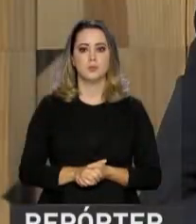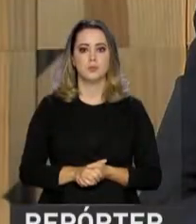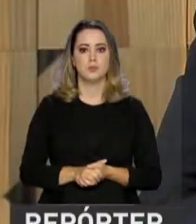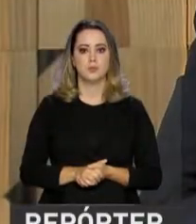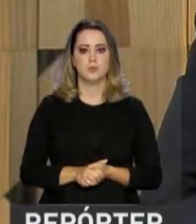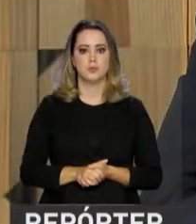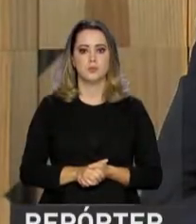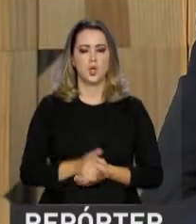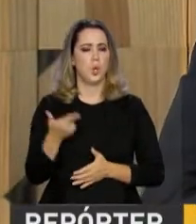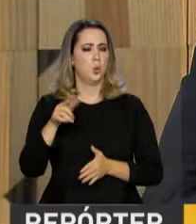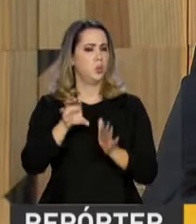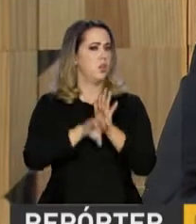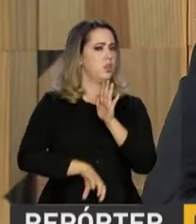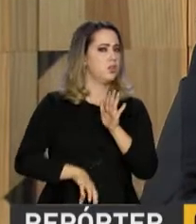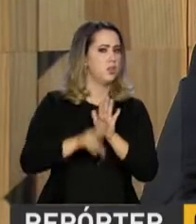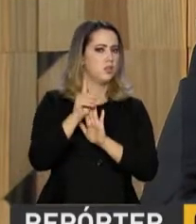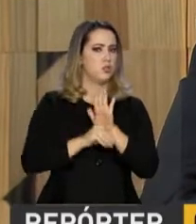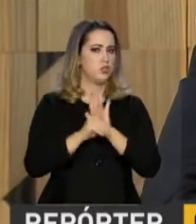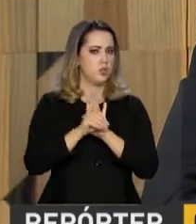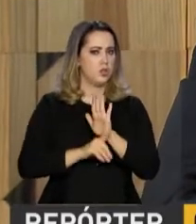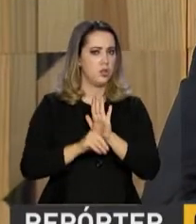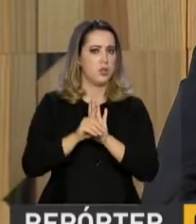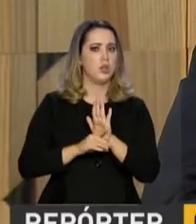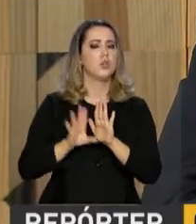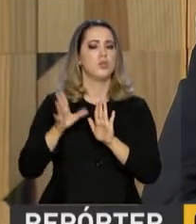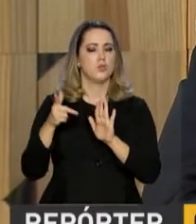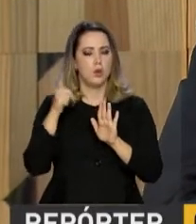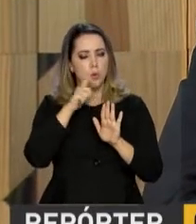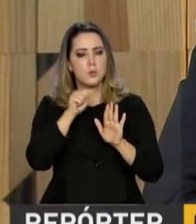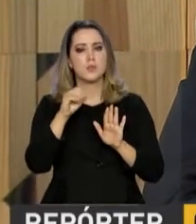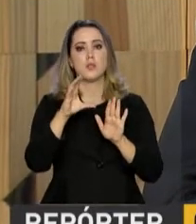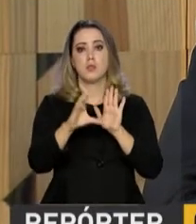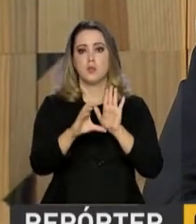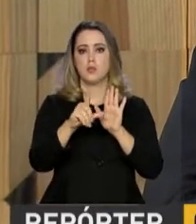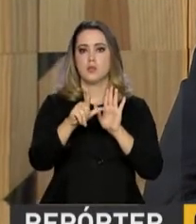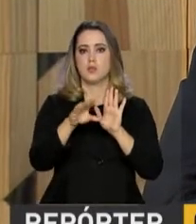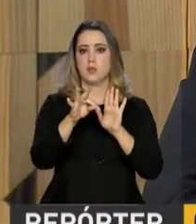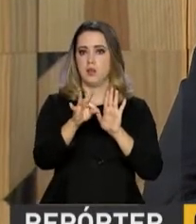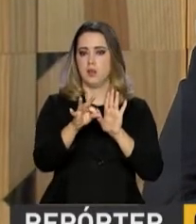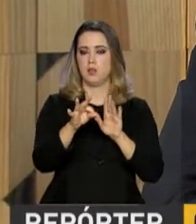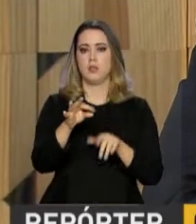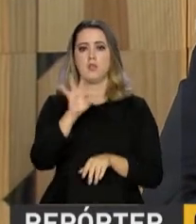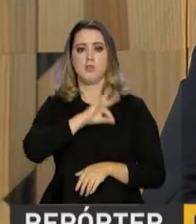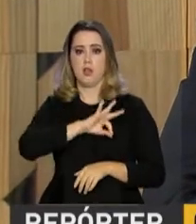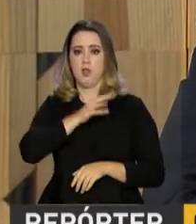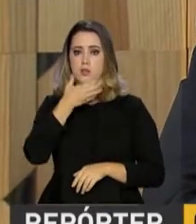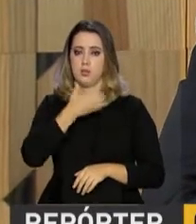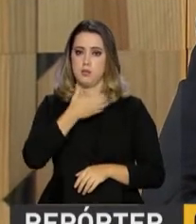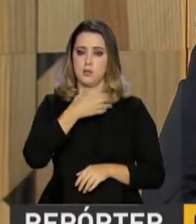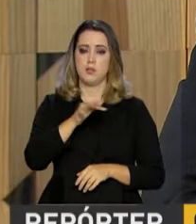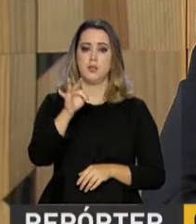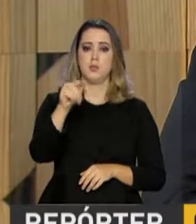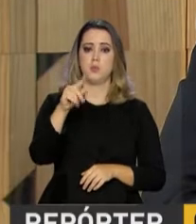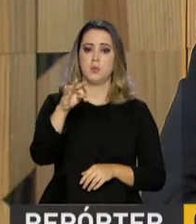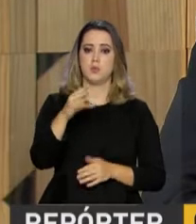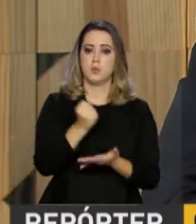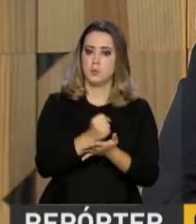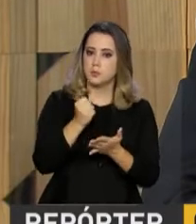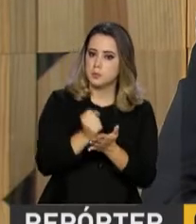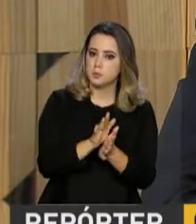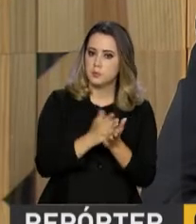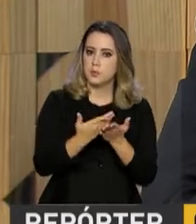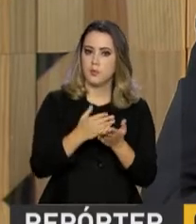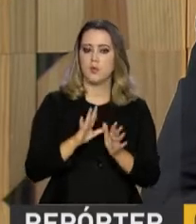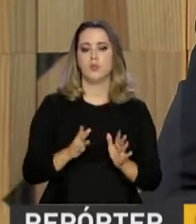Ela não retira direitos já conquistados pela CLT, como o 13º salário, o FGTS, a carteira de trabalho.